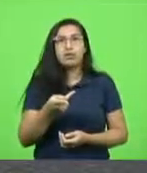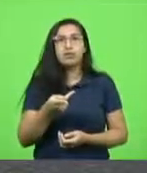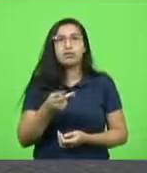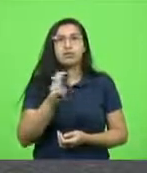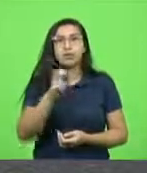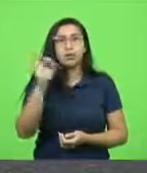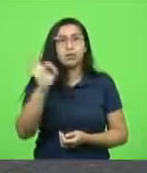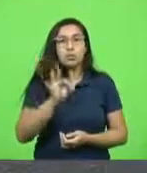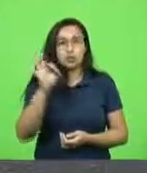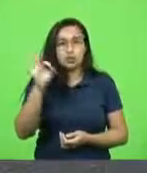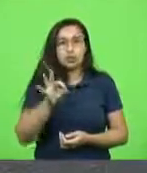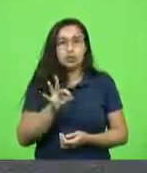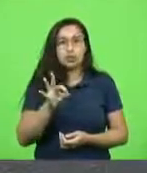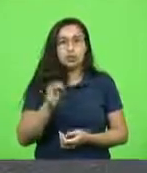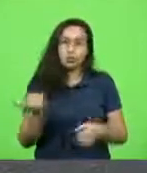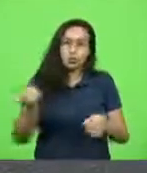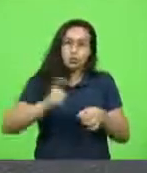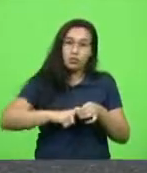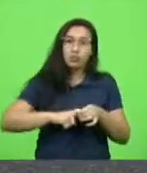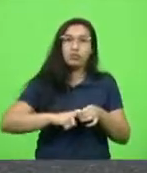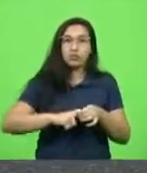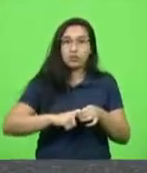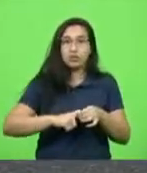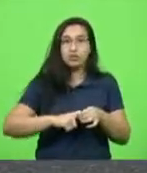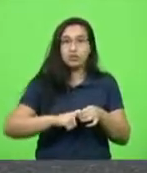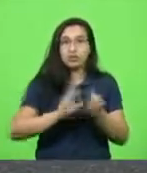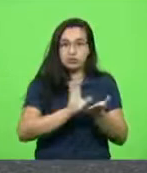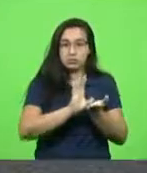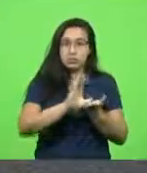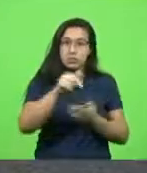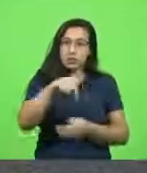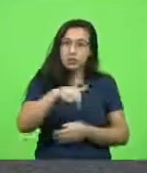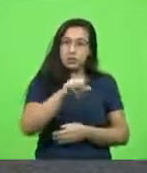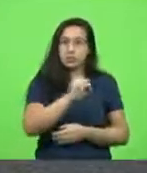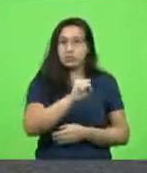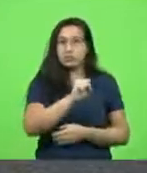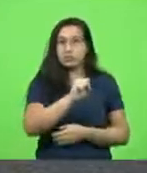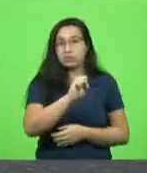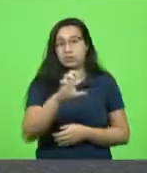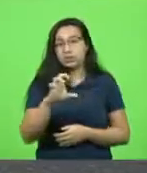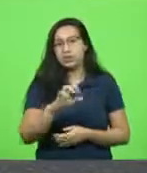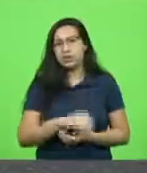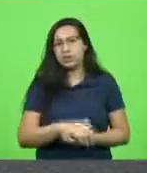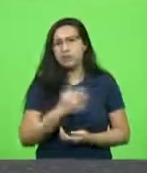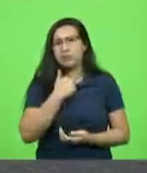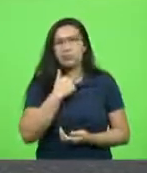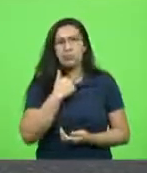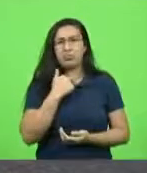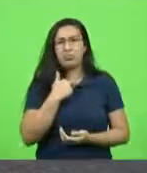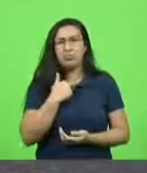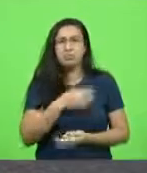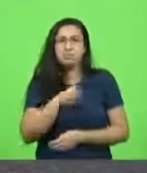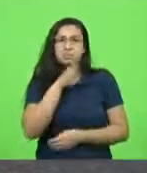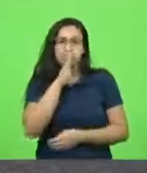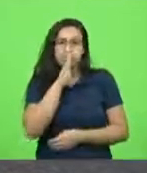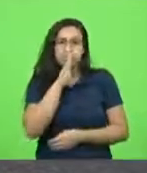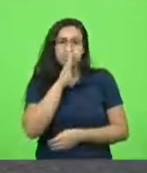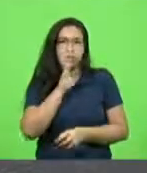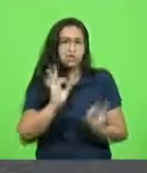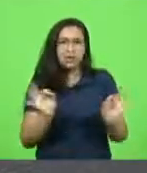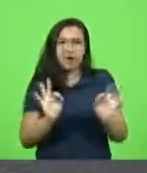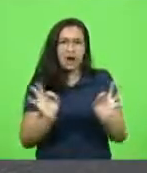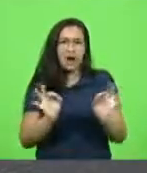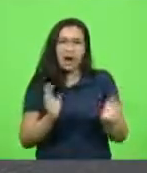que nós contribuímos com a união volta de investimento para o estado não Não podemos mais calar e consentir